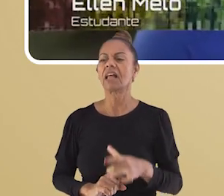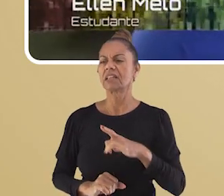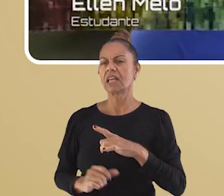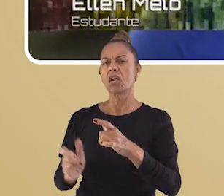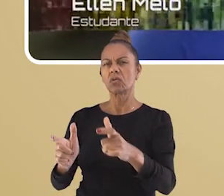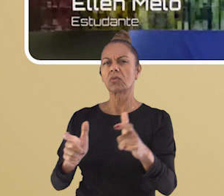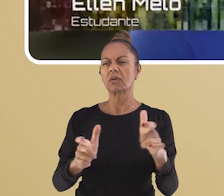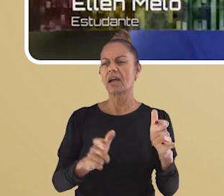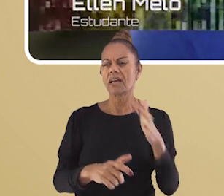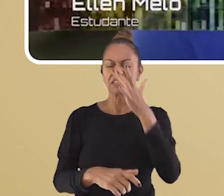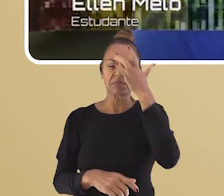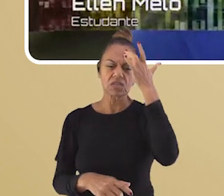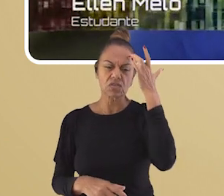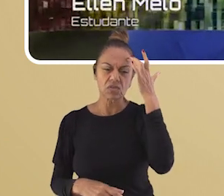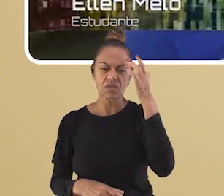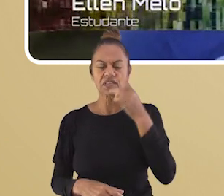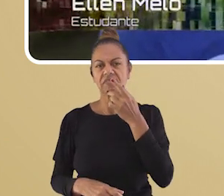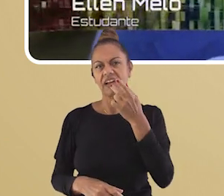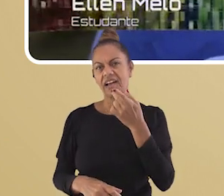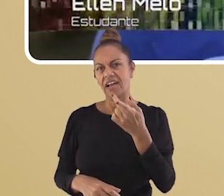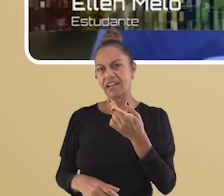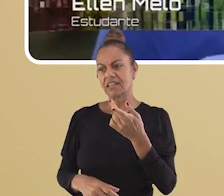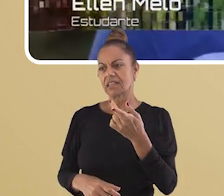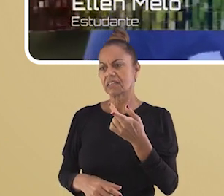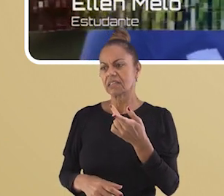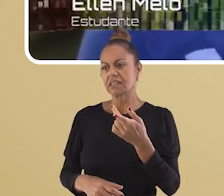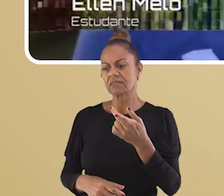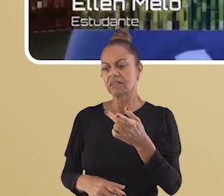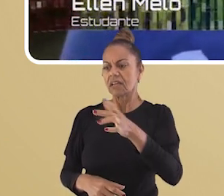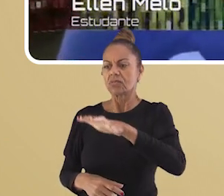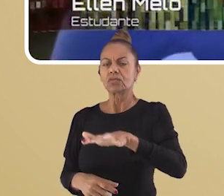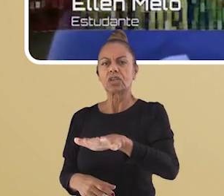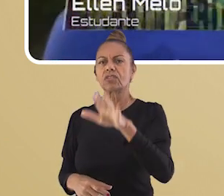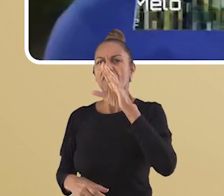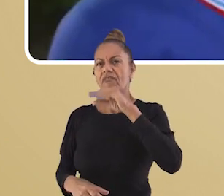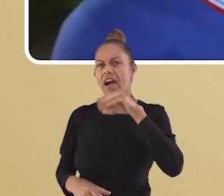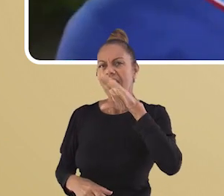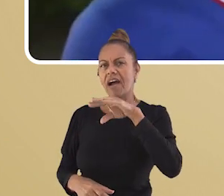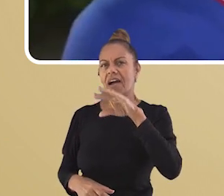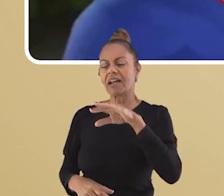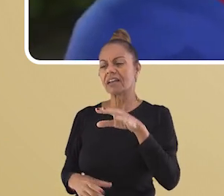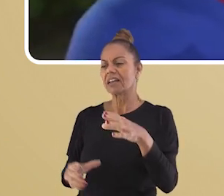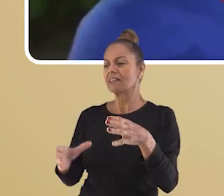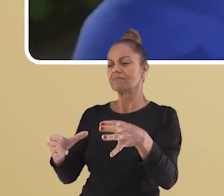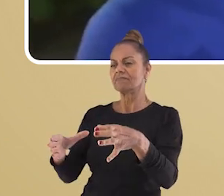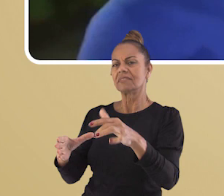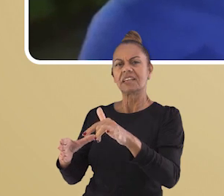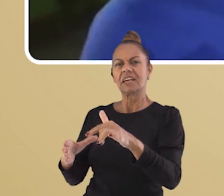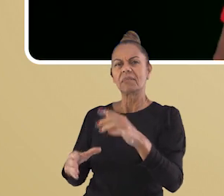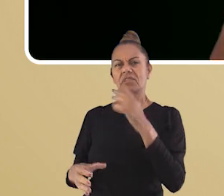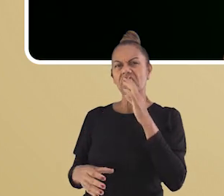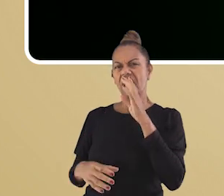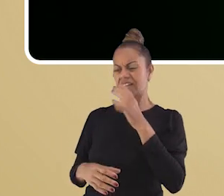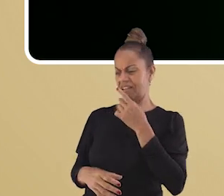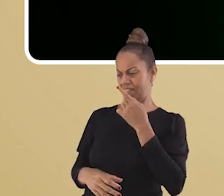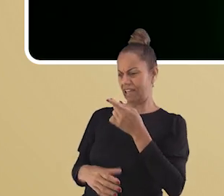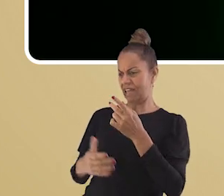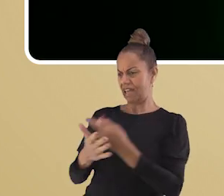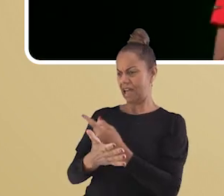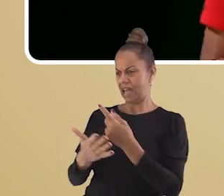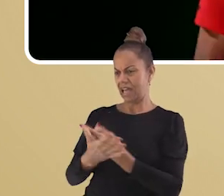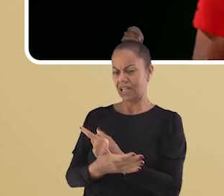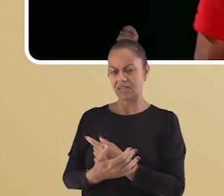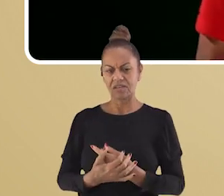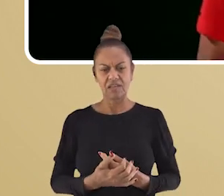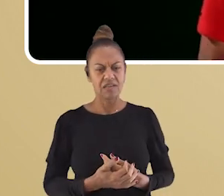pessoas falam de uma certa maneira que são considerados errados. Só que para eles que vivem nessa localidade não é errado. E se um dia